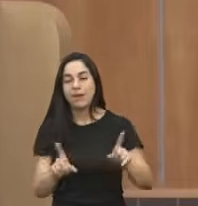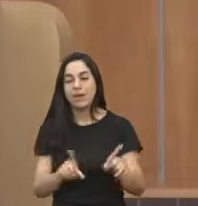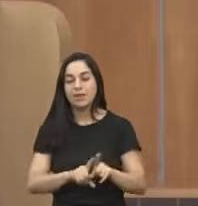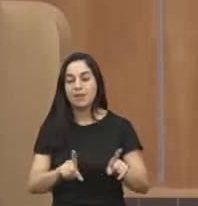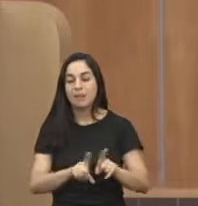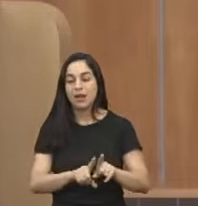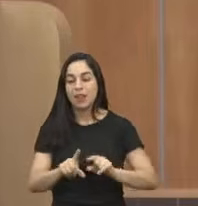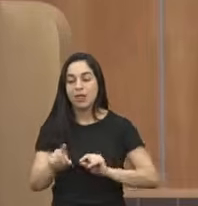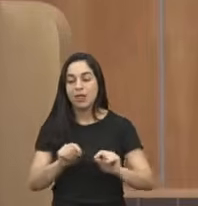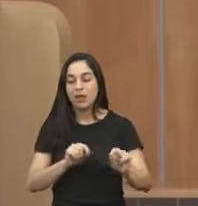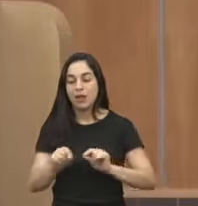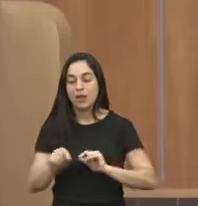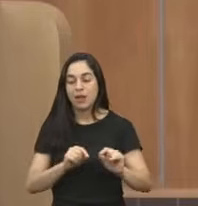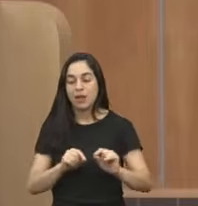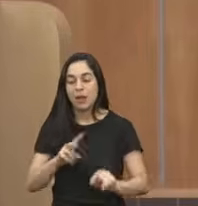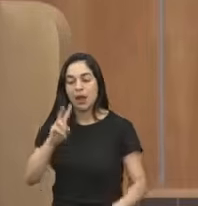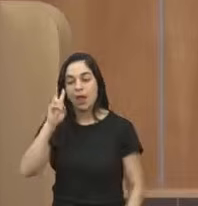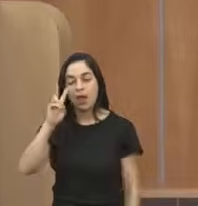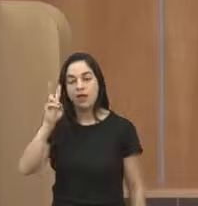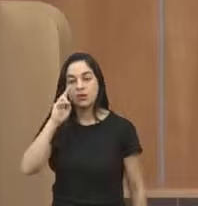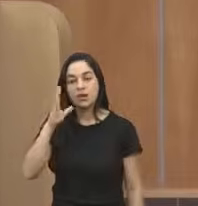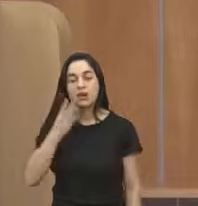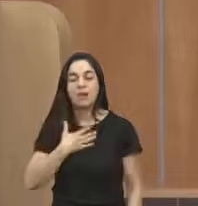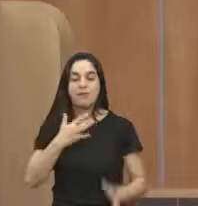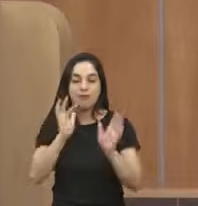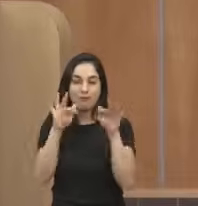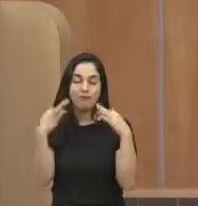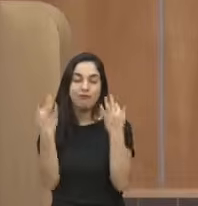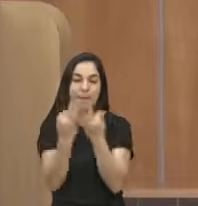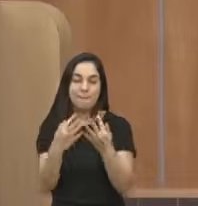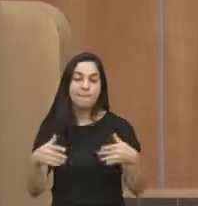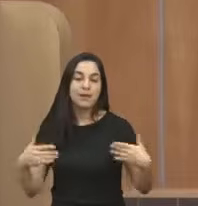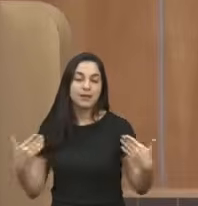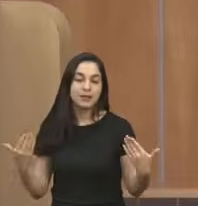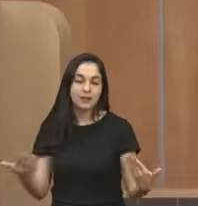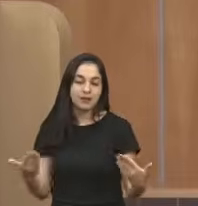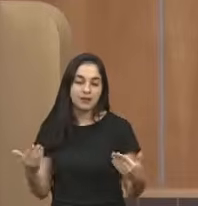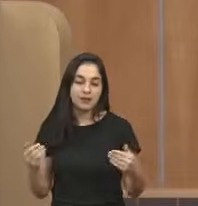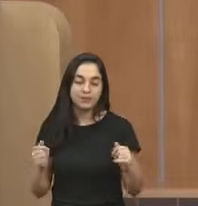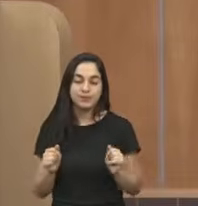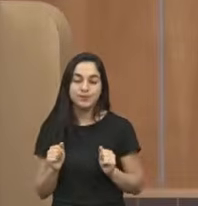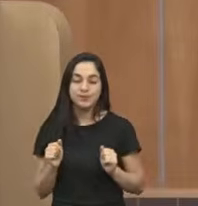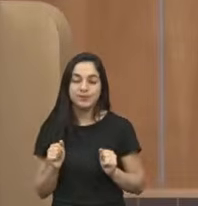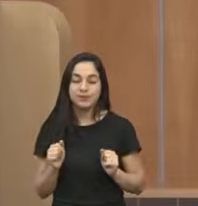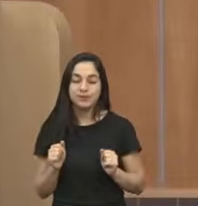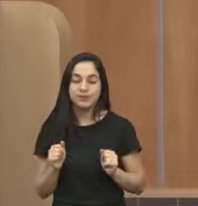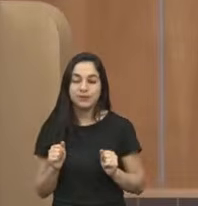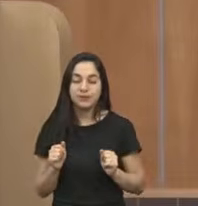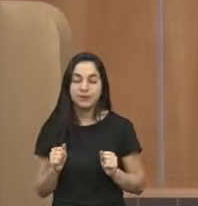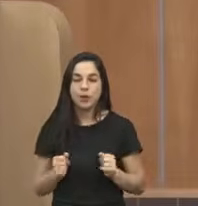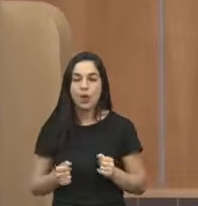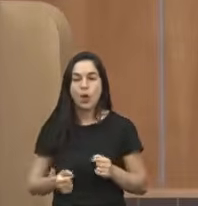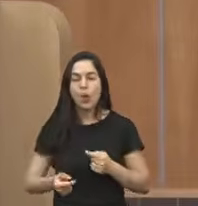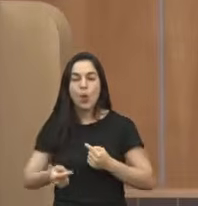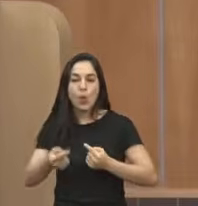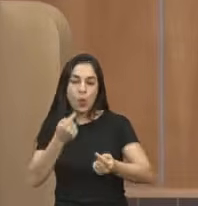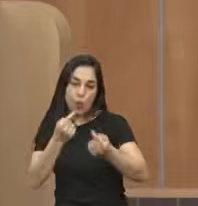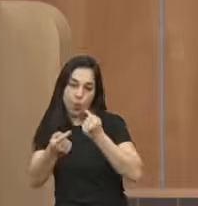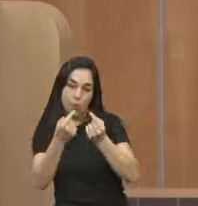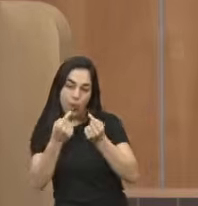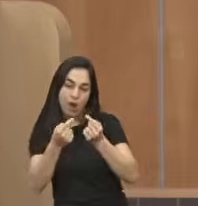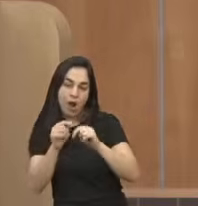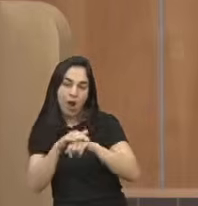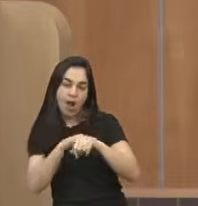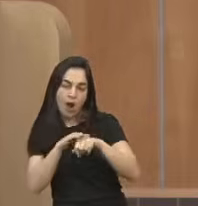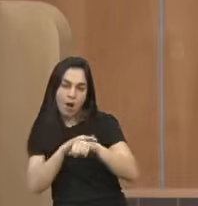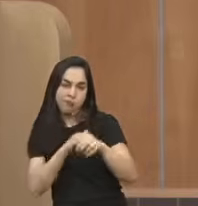sobre um pouquinho da história da minha família. Olha, eu acho que o debate ele é sempre válido.